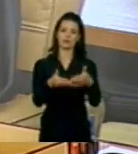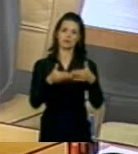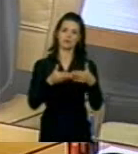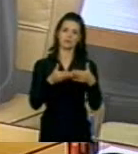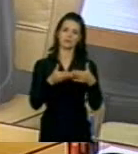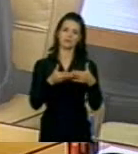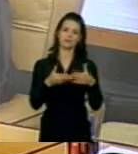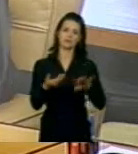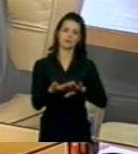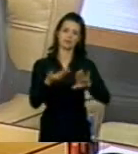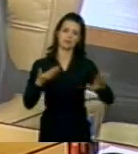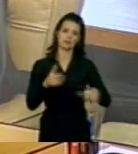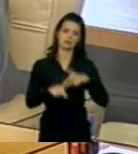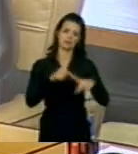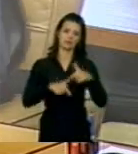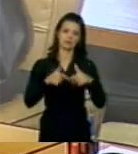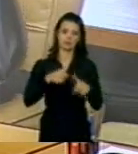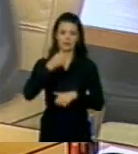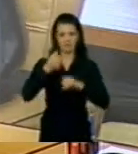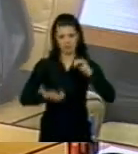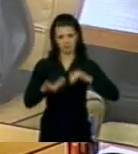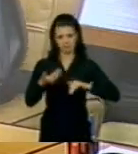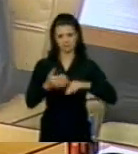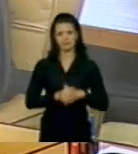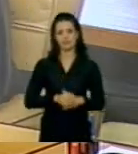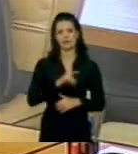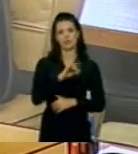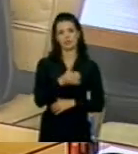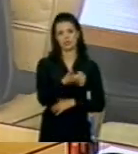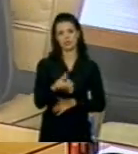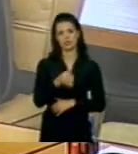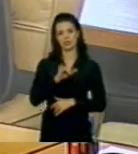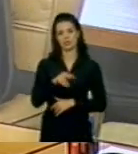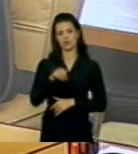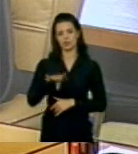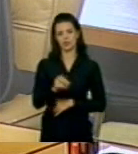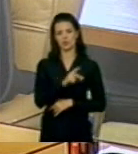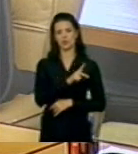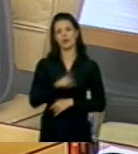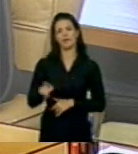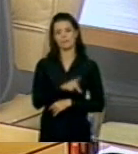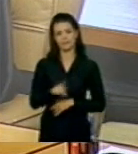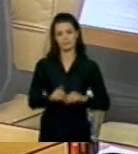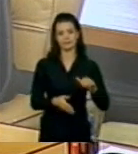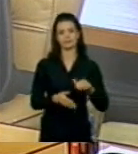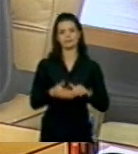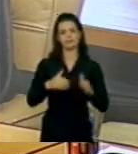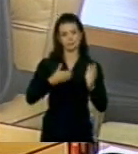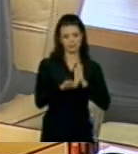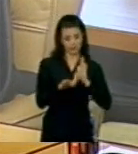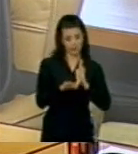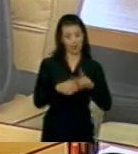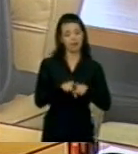funções parlamentares. Em 16 de junho, a presidência da Câmara dos Deputados